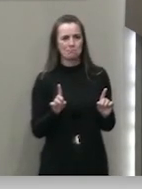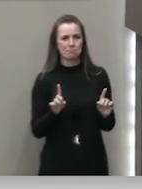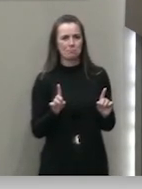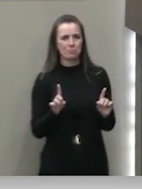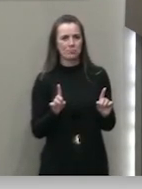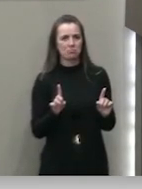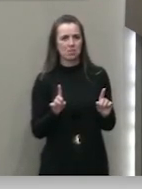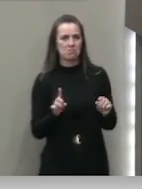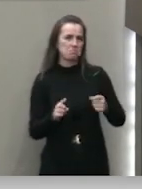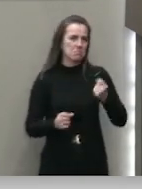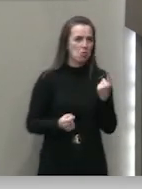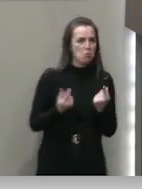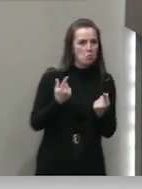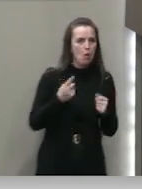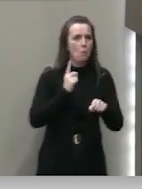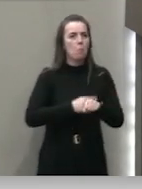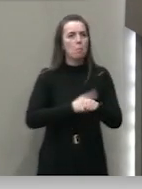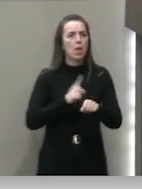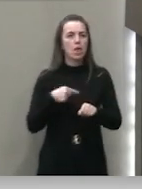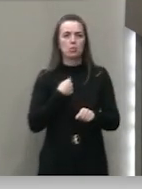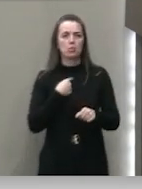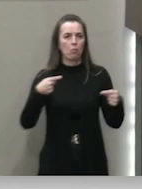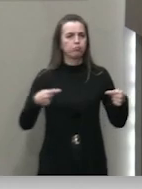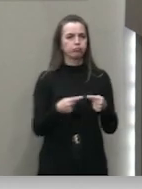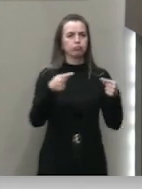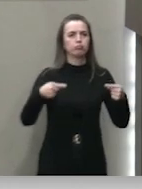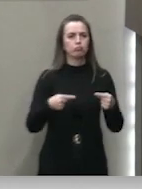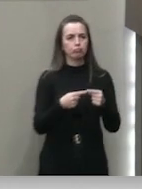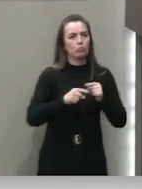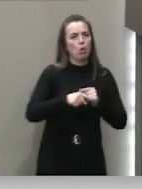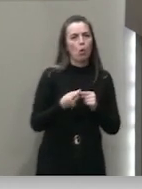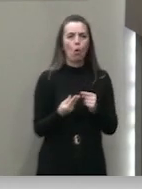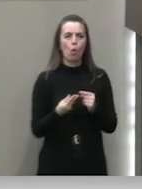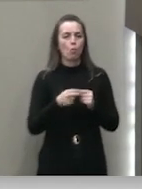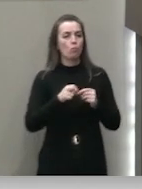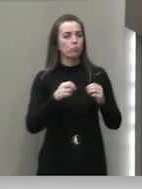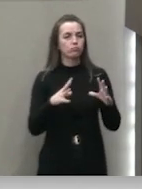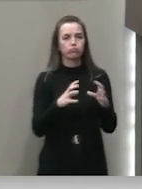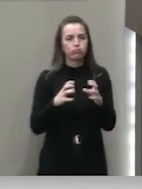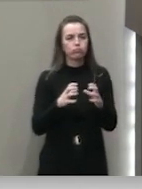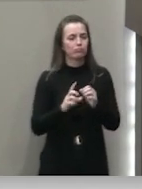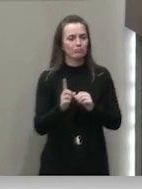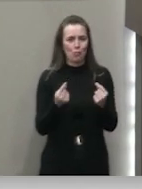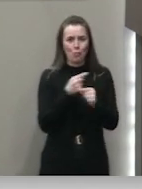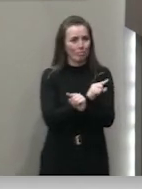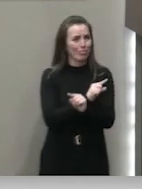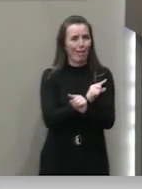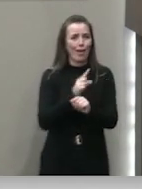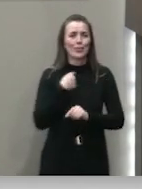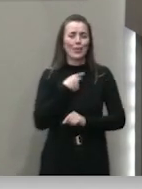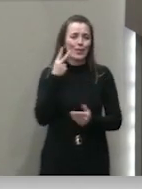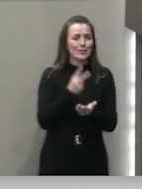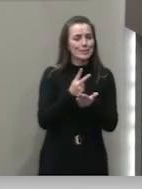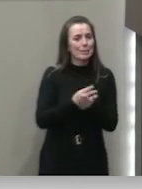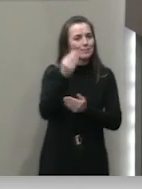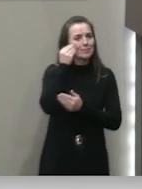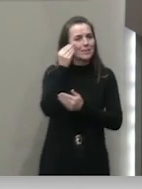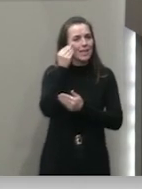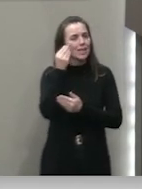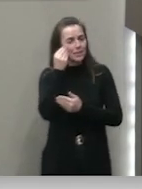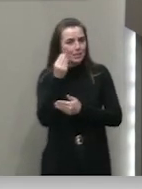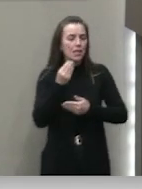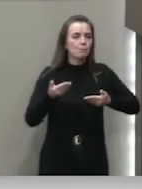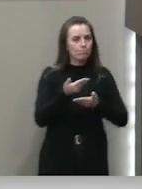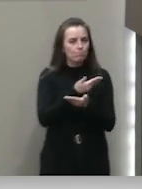em algum momento, nós divergimos ou brigamos, muito pelo contrário, sempre tentamos convergir